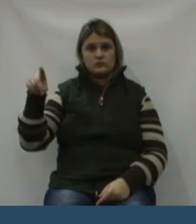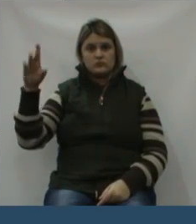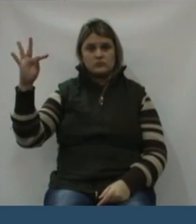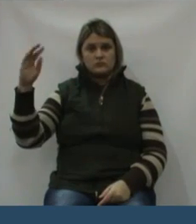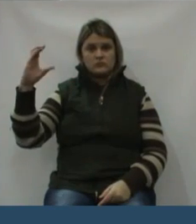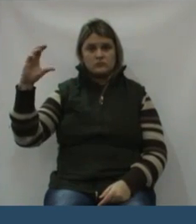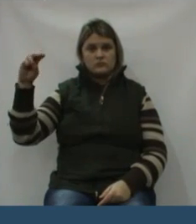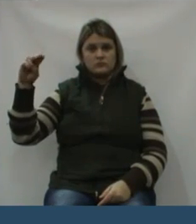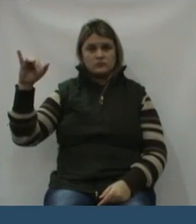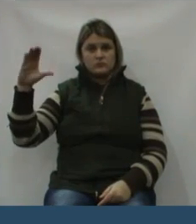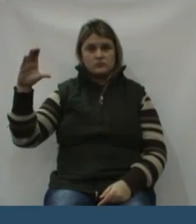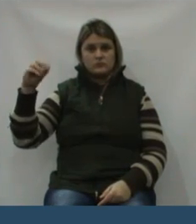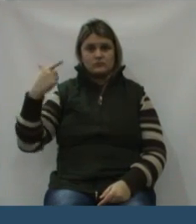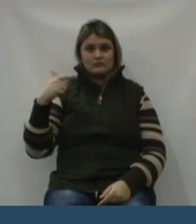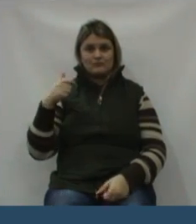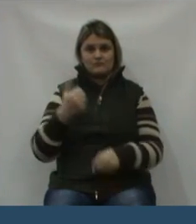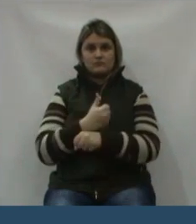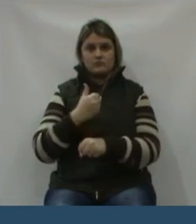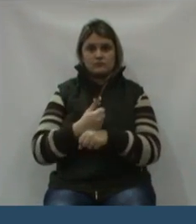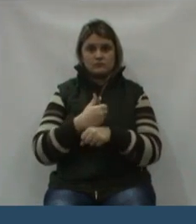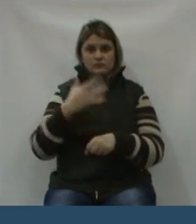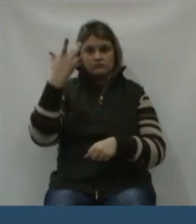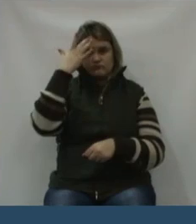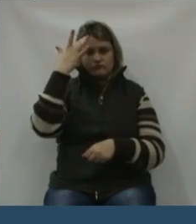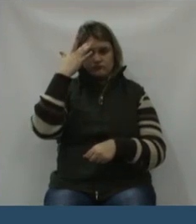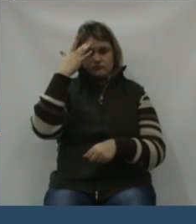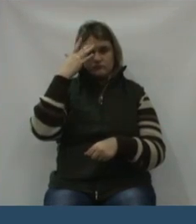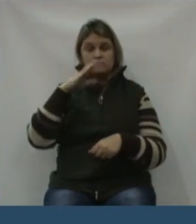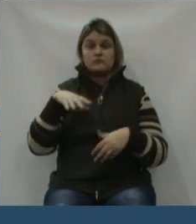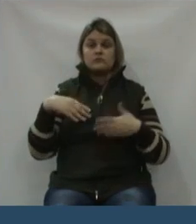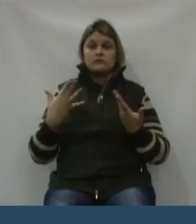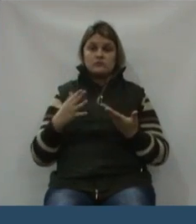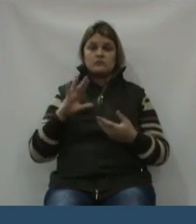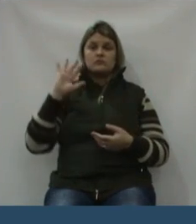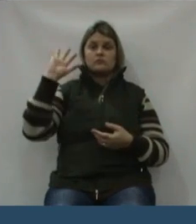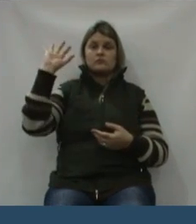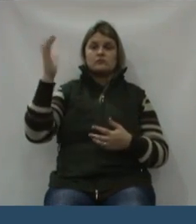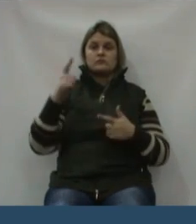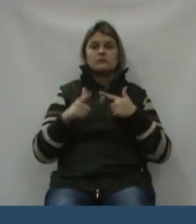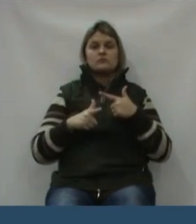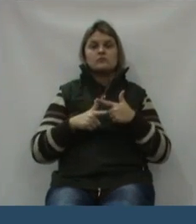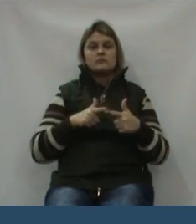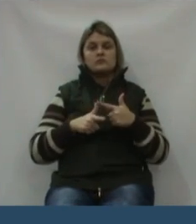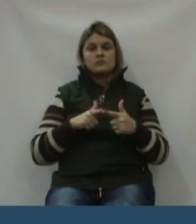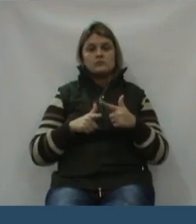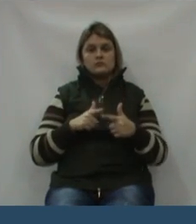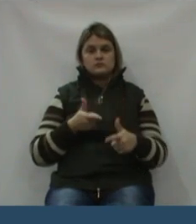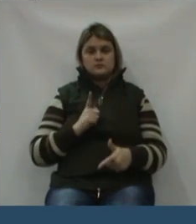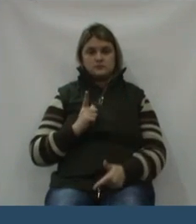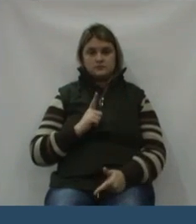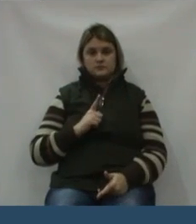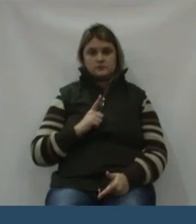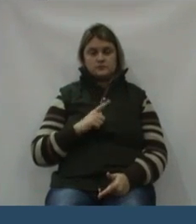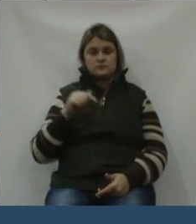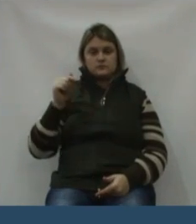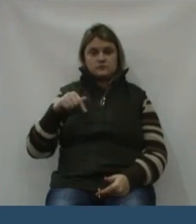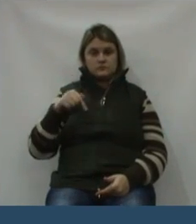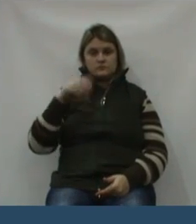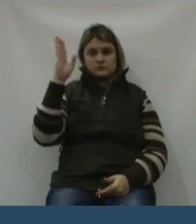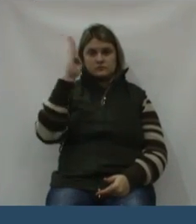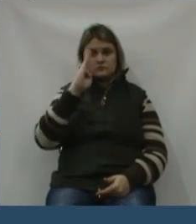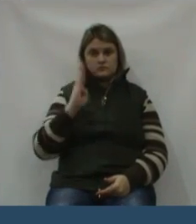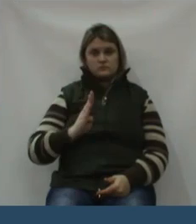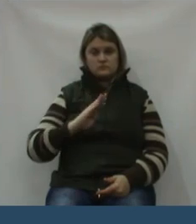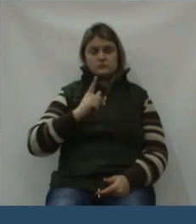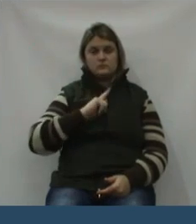próprio Senado Federal já percebeu e apresentou uma emenda. O problema é que no Brasil,